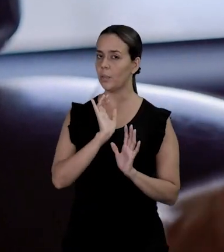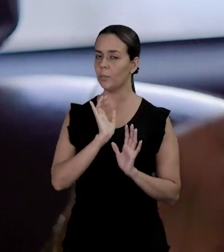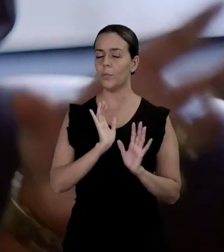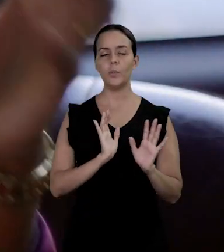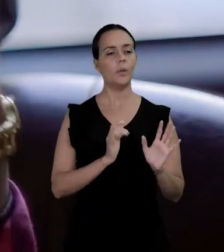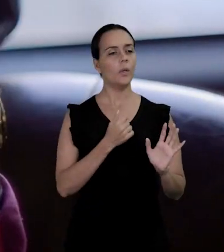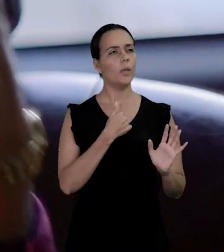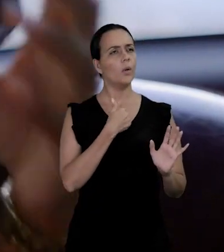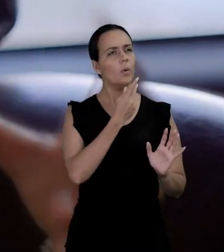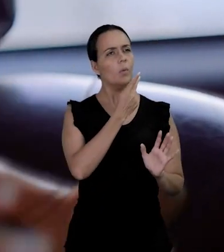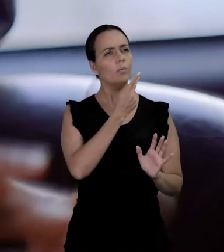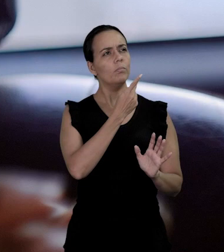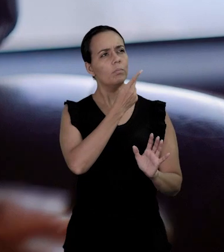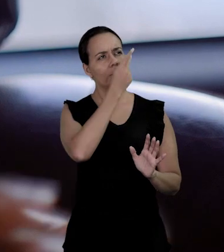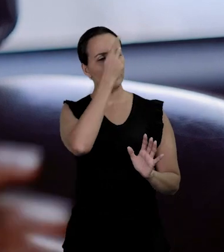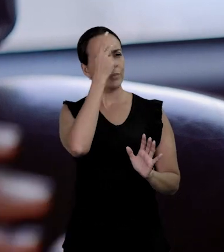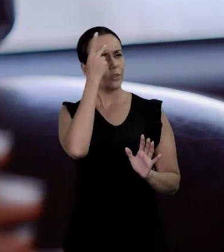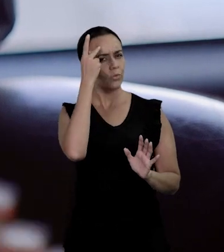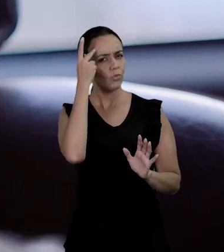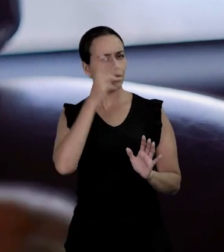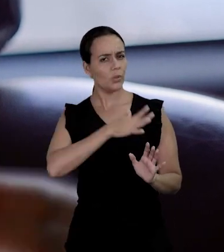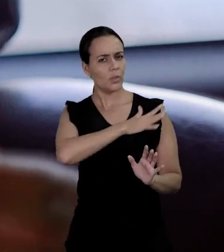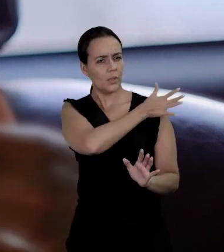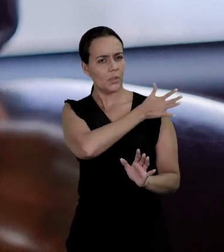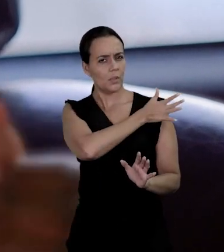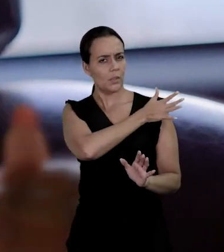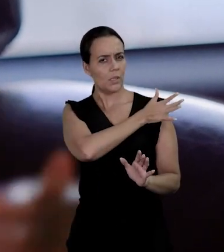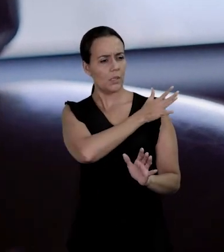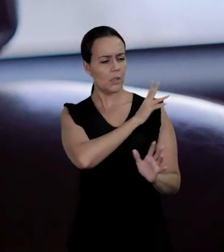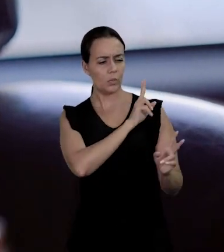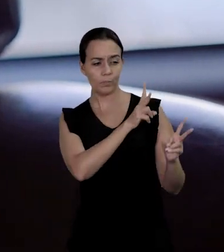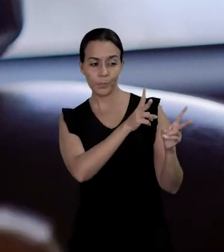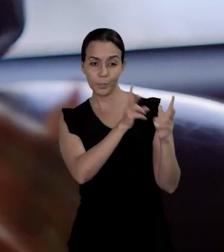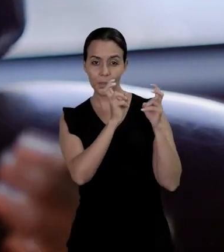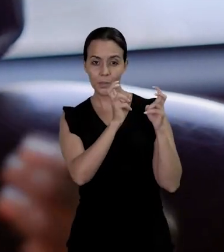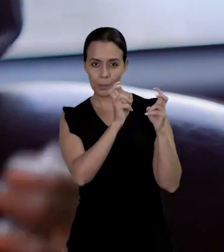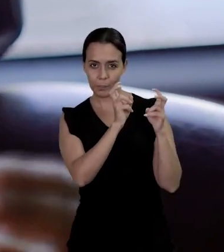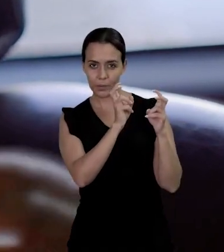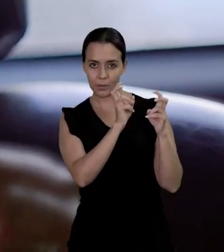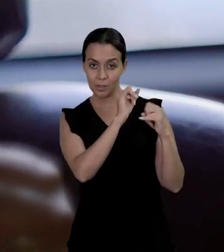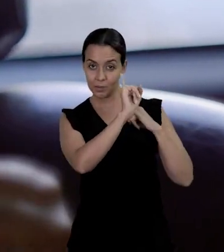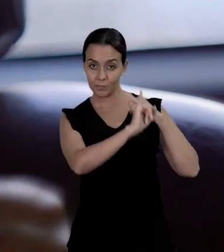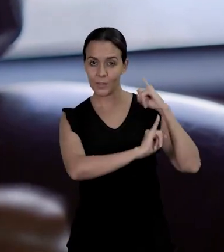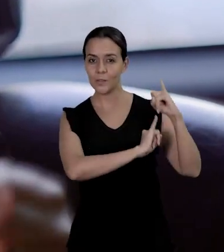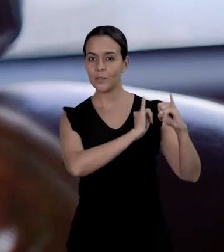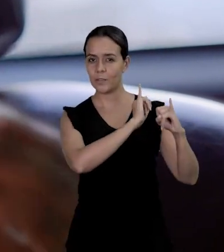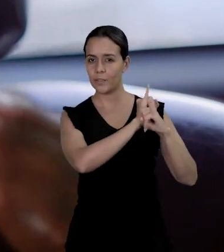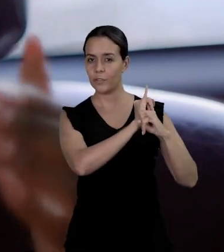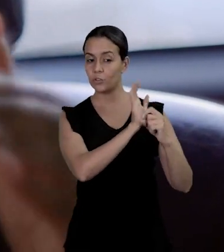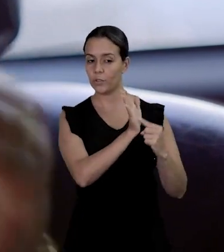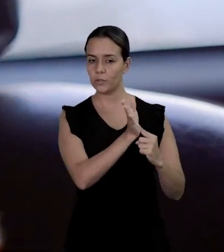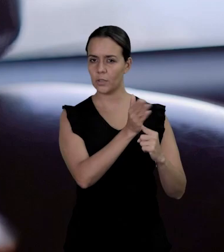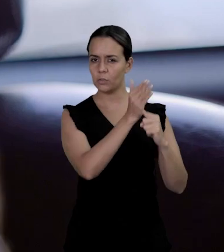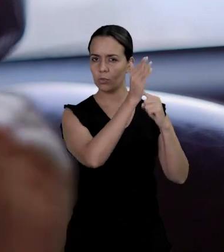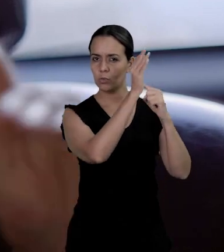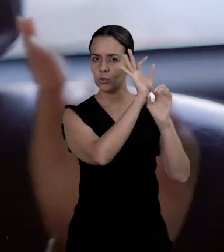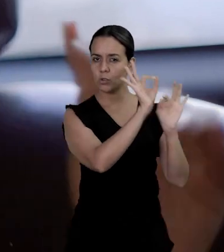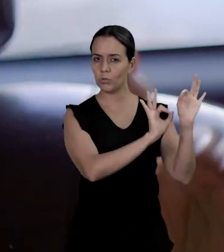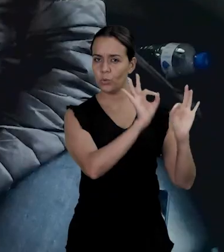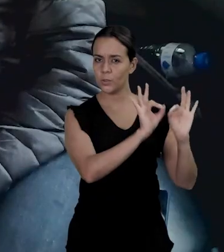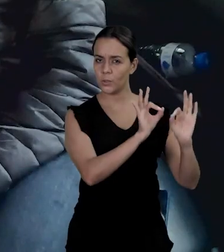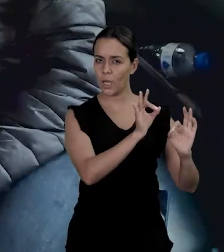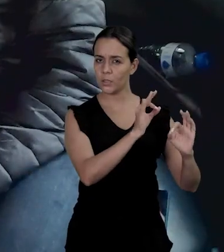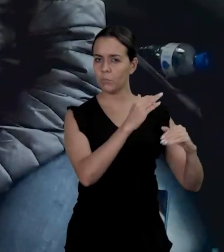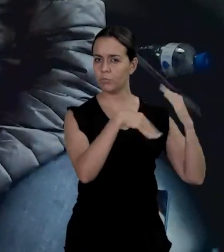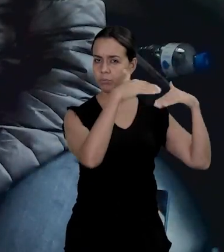como a tecnologia está sendo desenvolvida em cima de diversos vieses, ou seja, de diversas problemáticas que as pessoas não estão